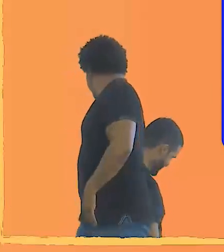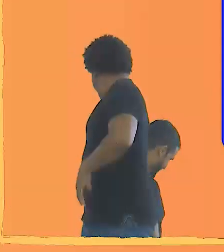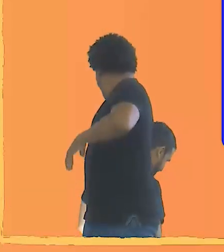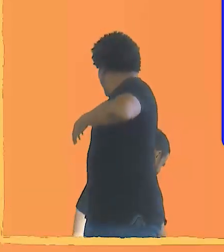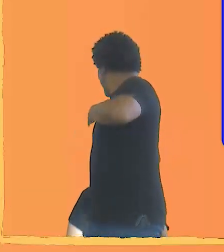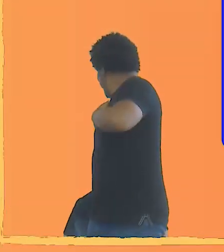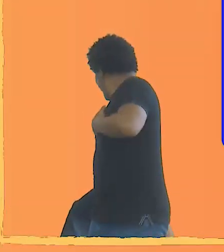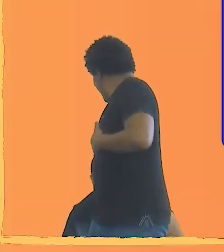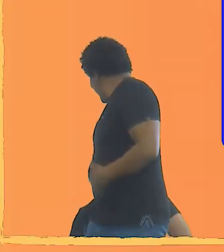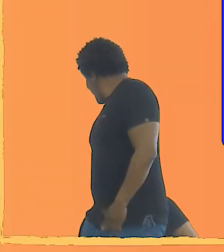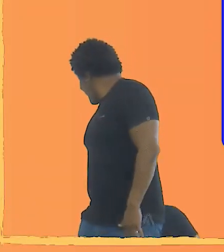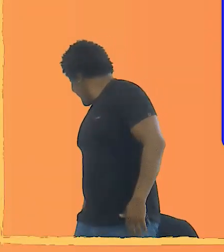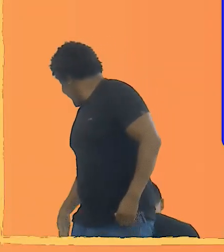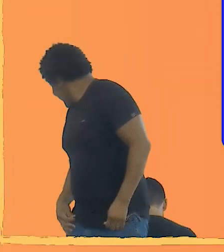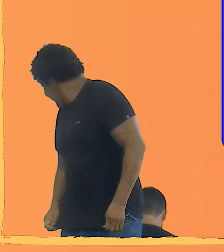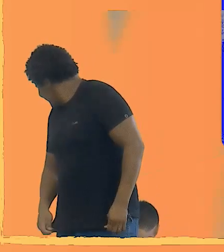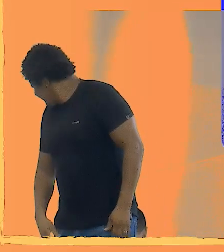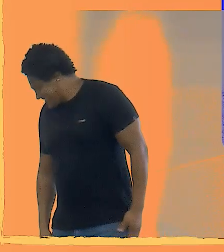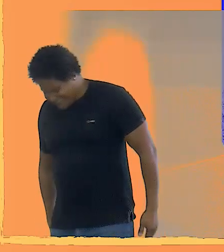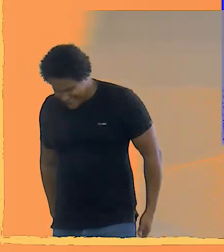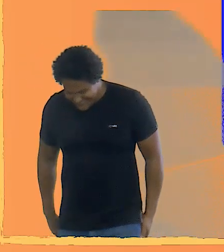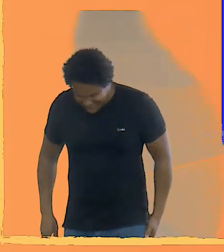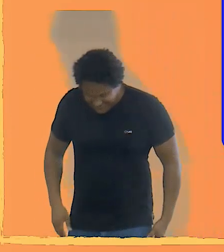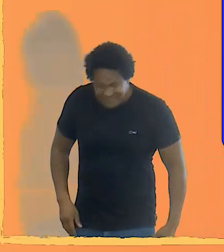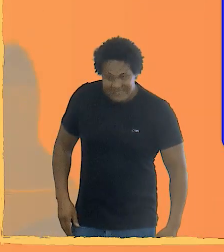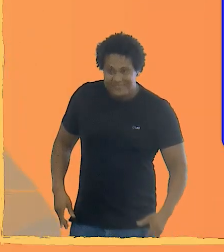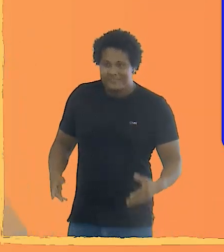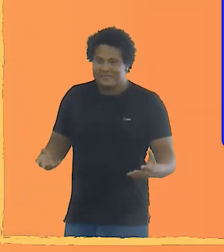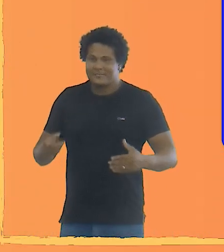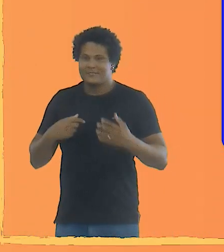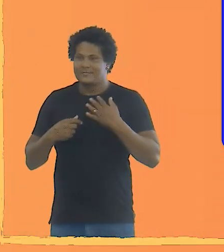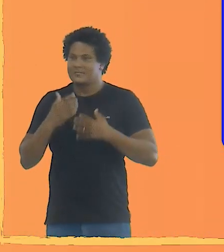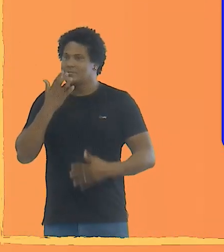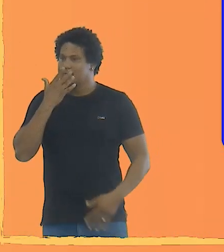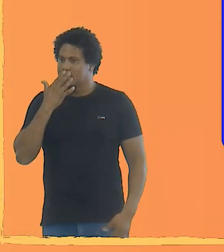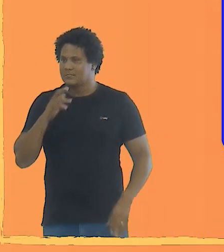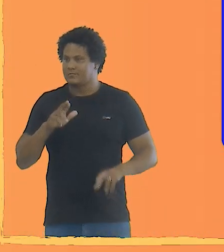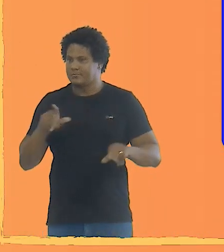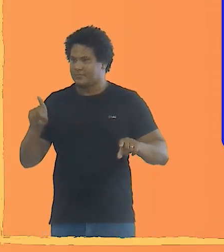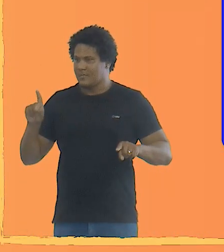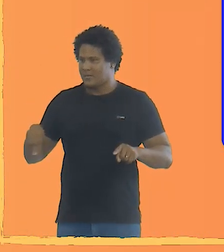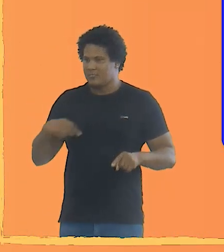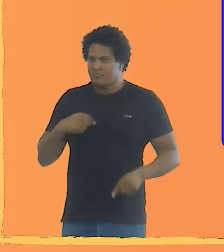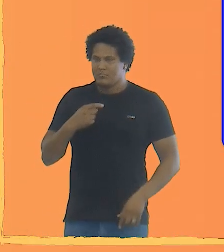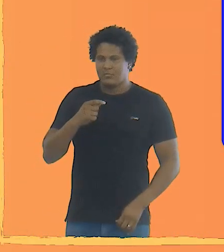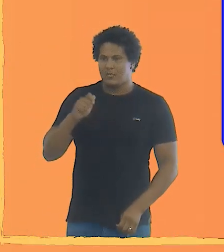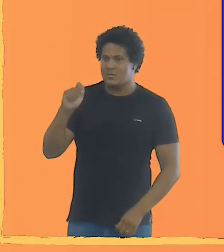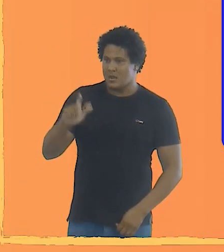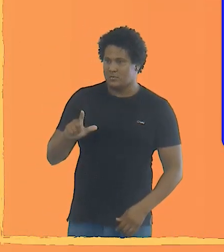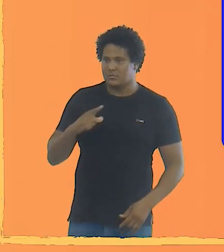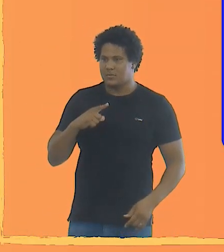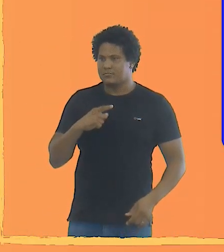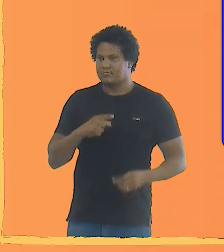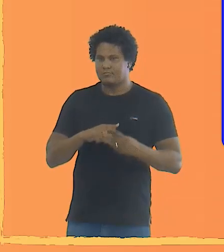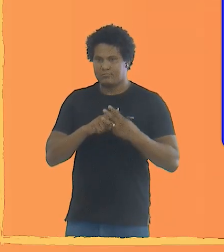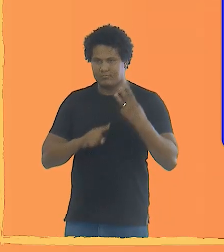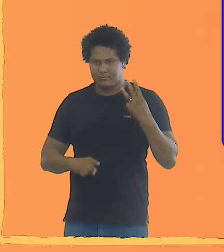aqui, ó. Usando as cores primárias, tonalidade do azul tem 3. Usando o